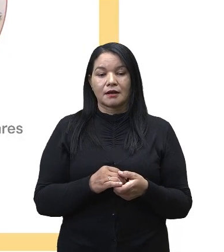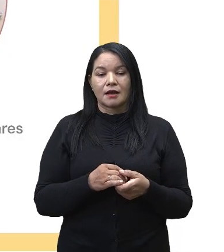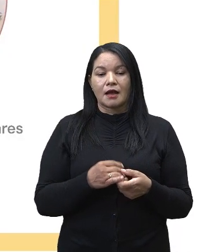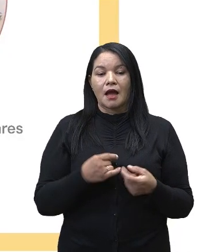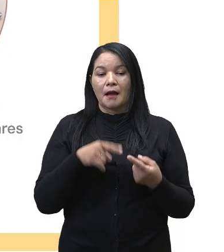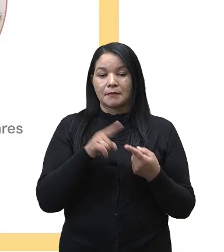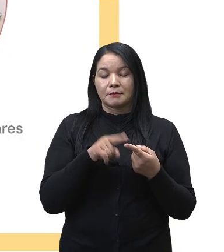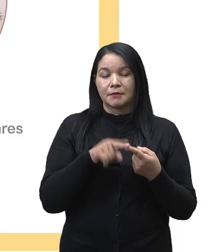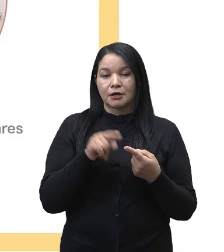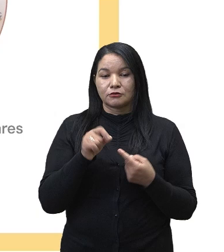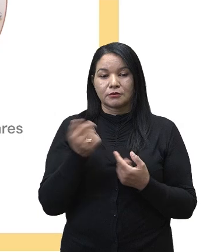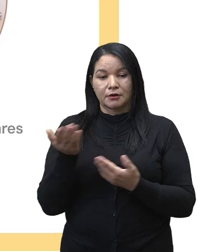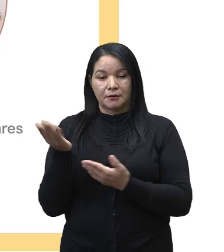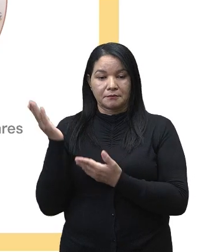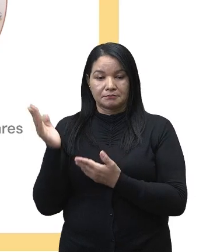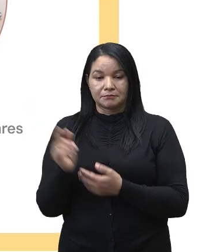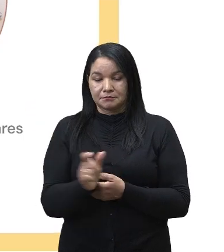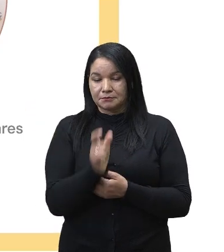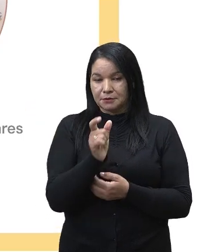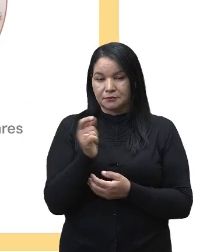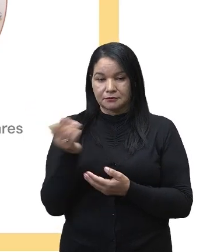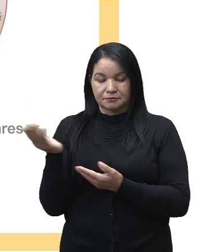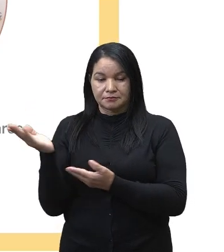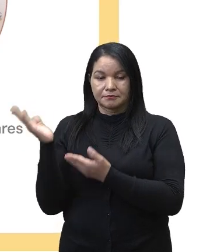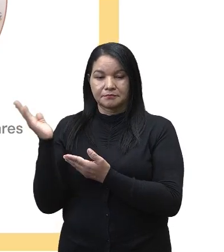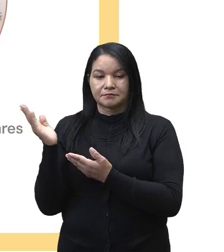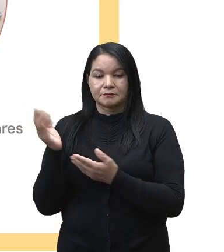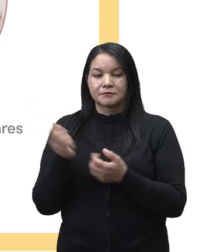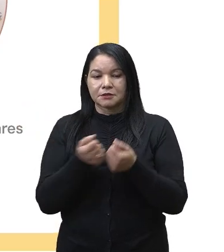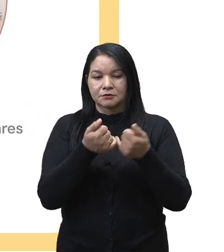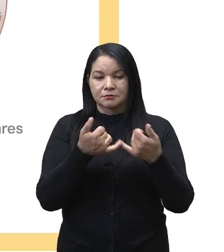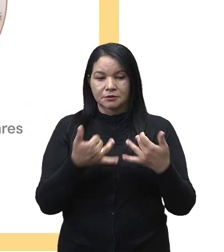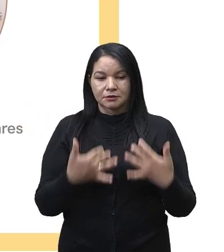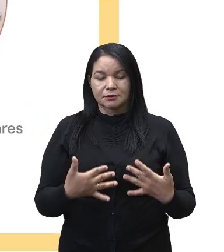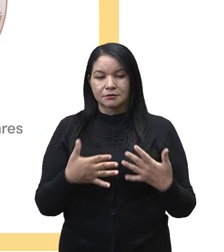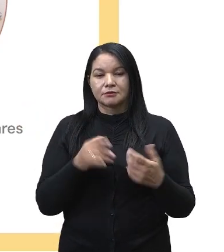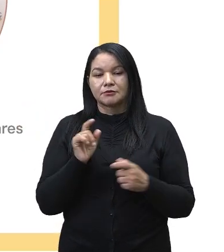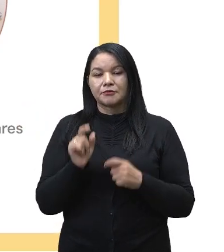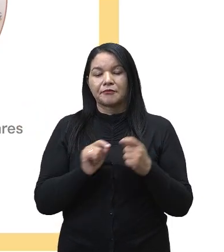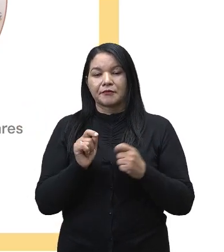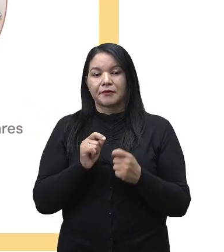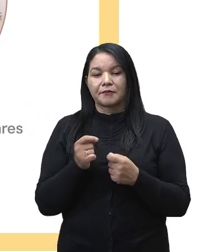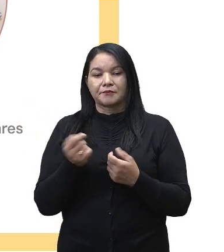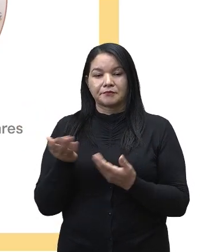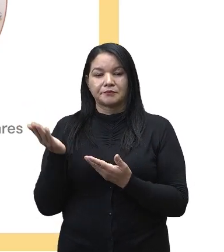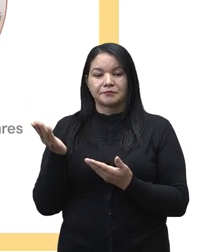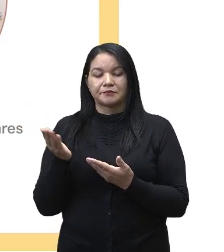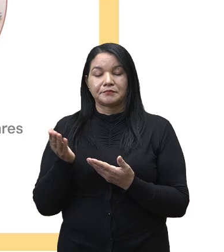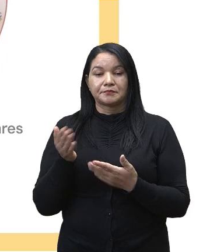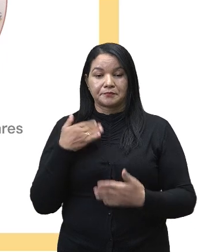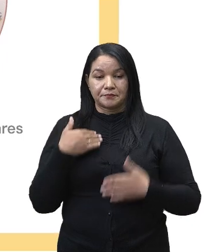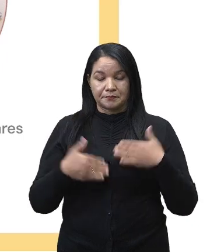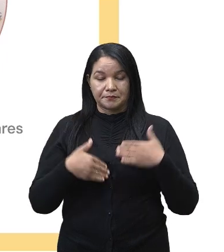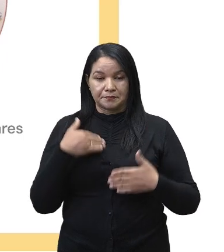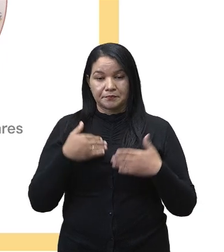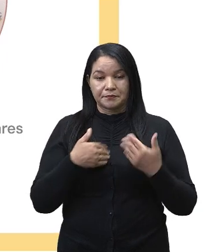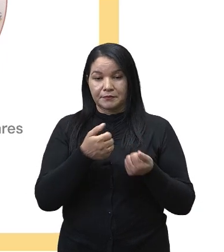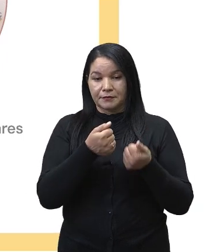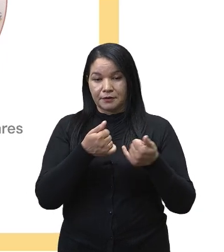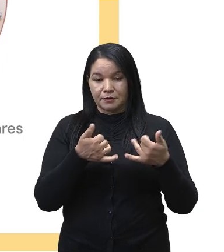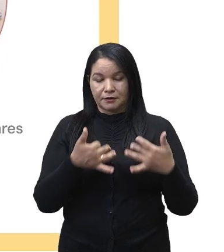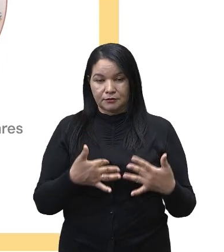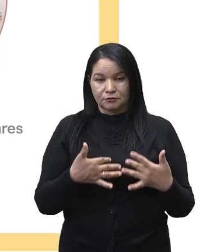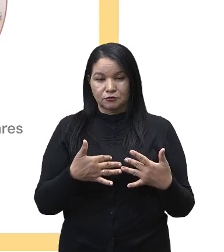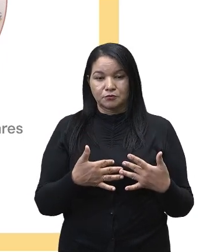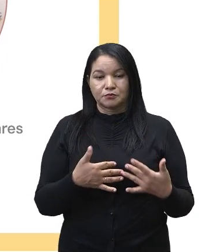prosopografia, que é a descrição da parte exterior de uma pessoa ou de um animal, sua